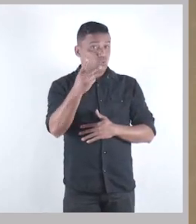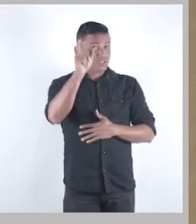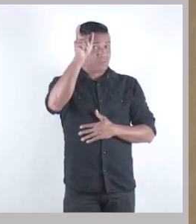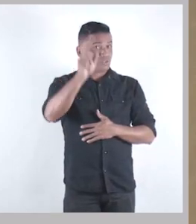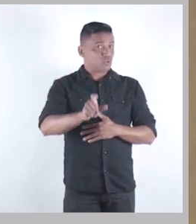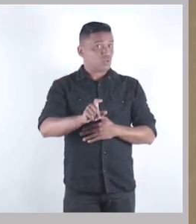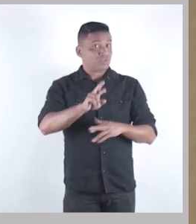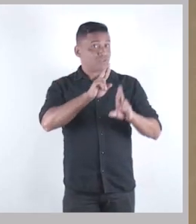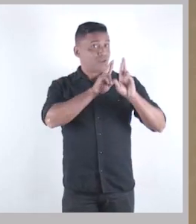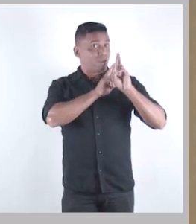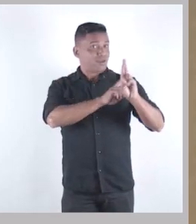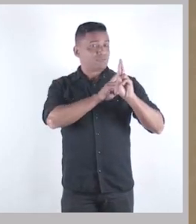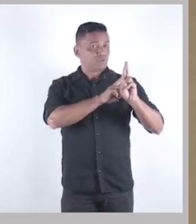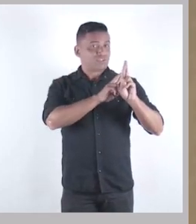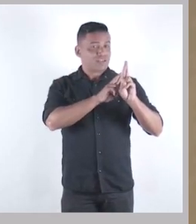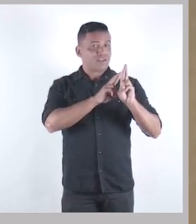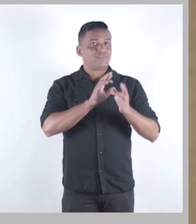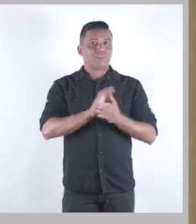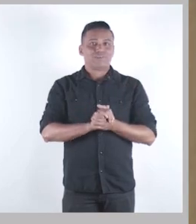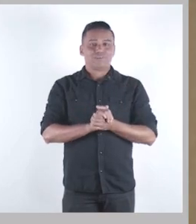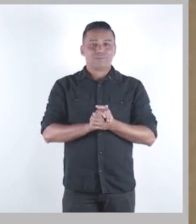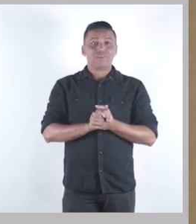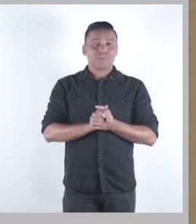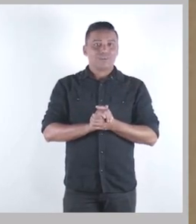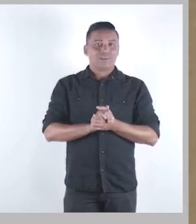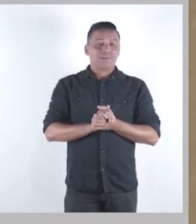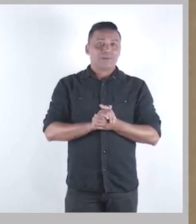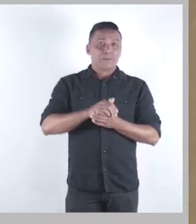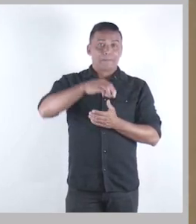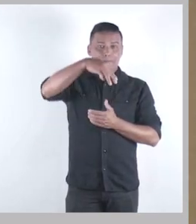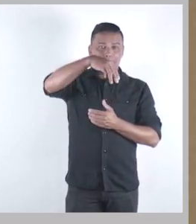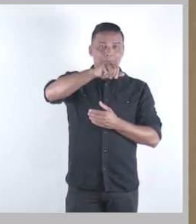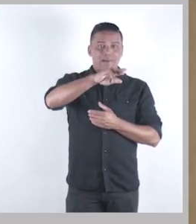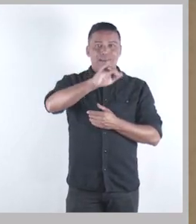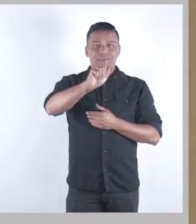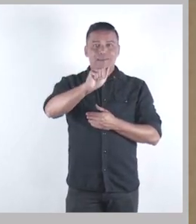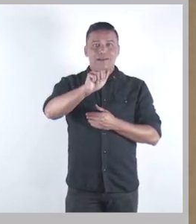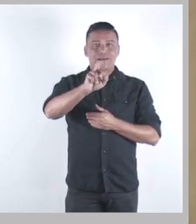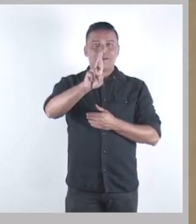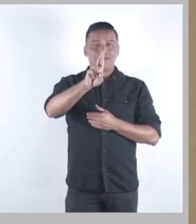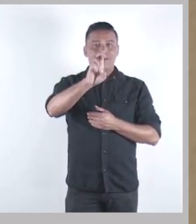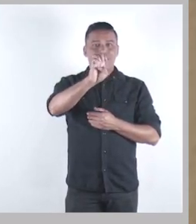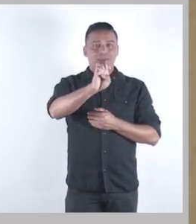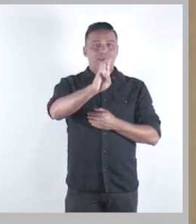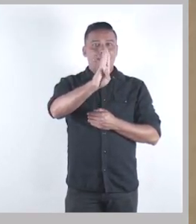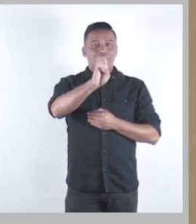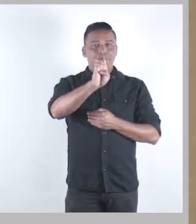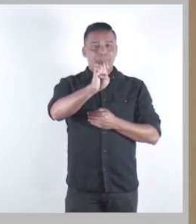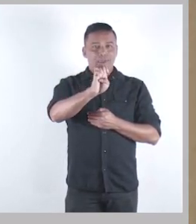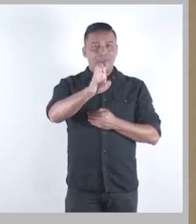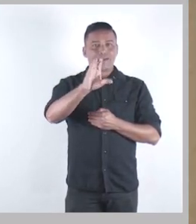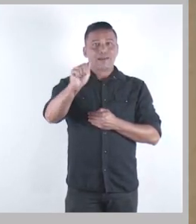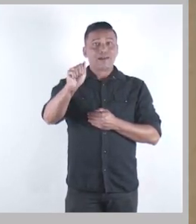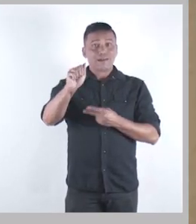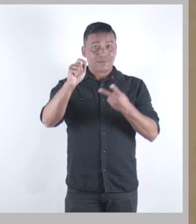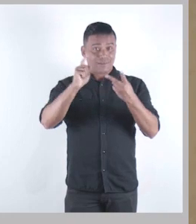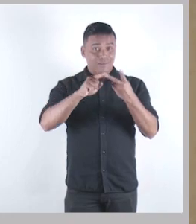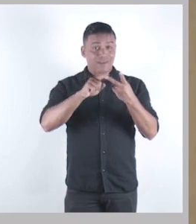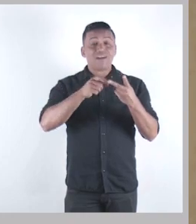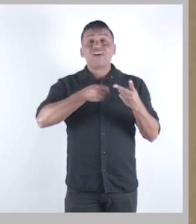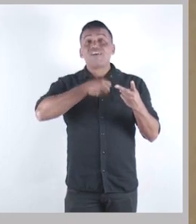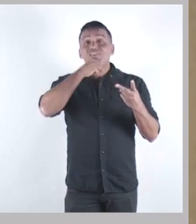livro, que é a dona Maria Rebeca, não é isso? Opa! E a sua avó, que